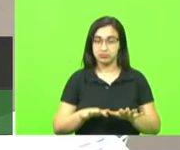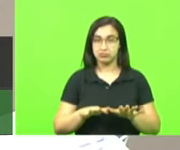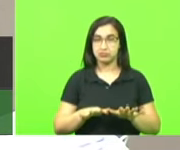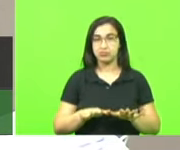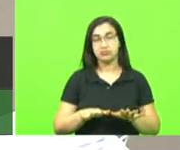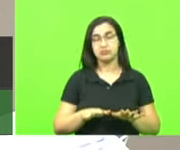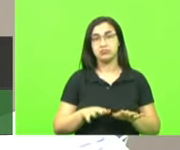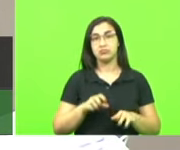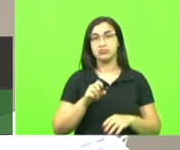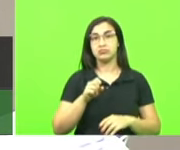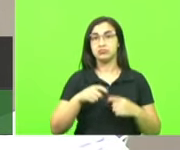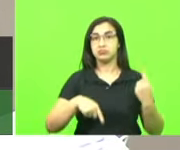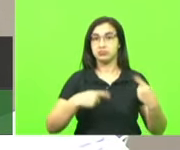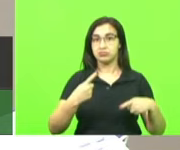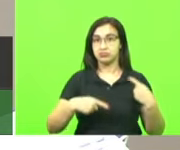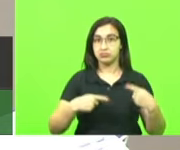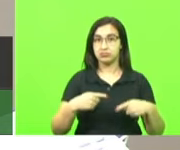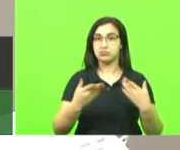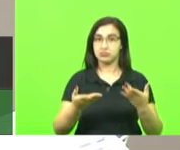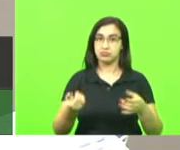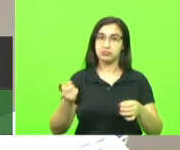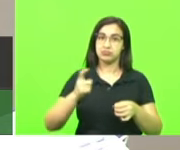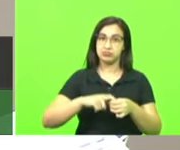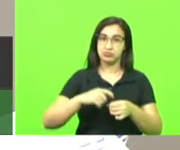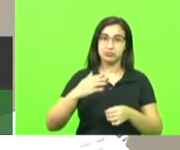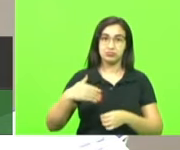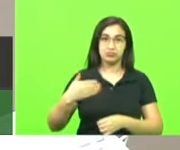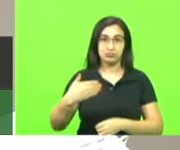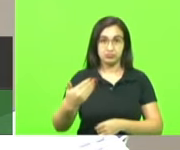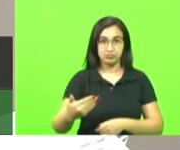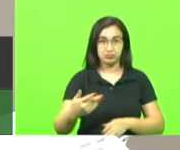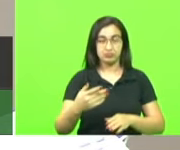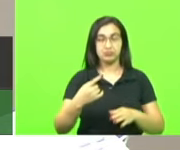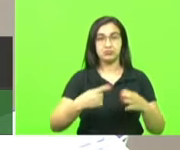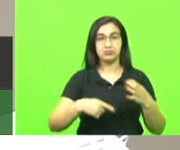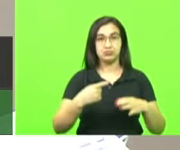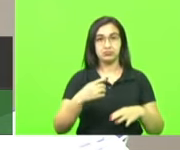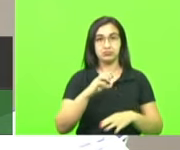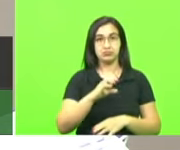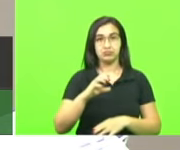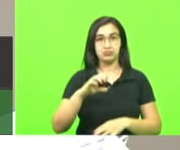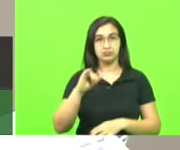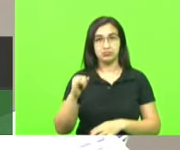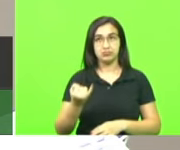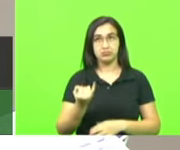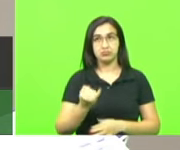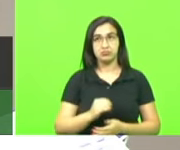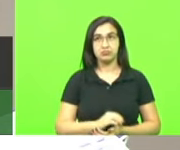submetida à discussão dos senhores, ele retorna na sequência para a Comissão de Constituição e Justiça.